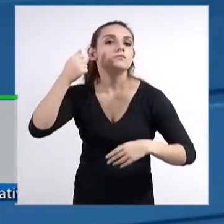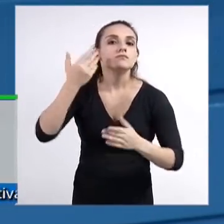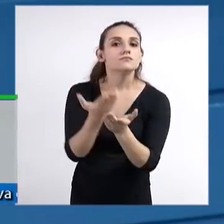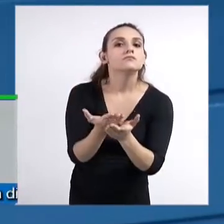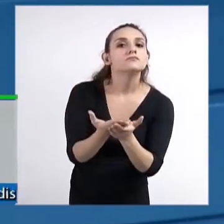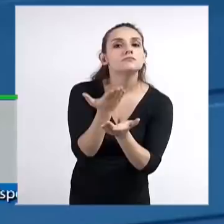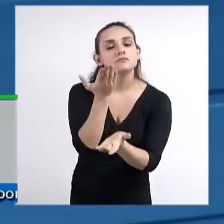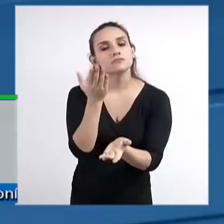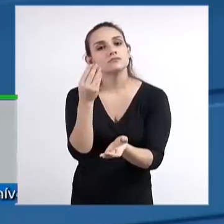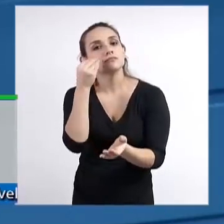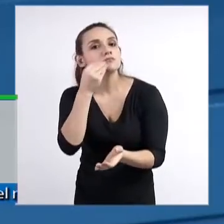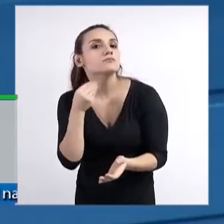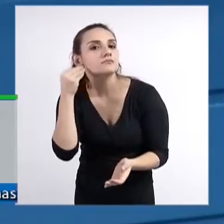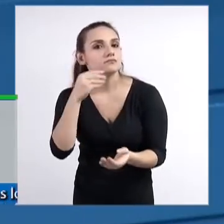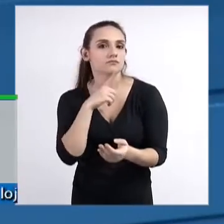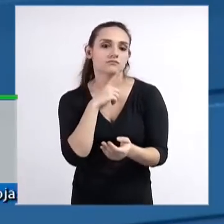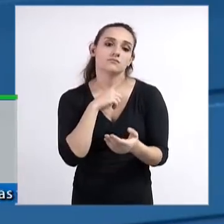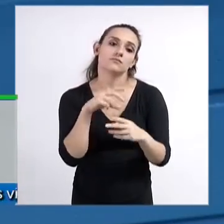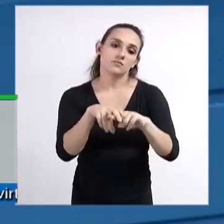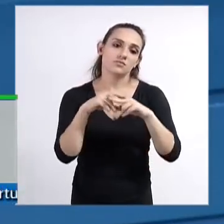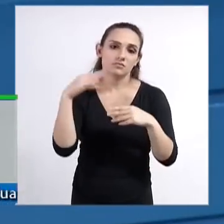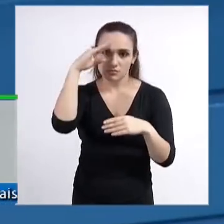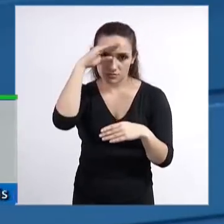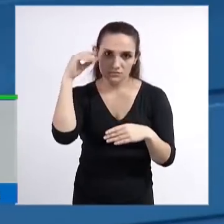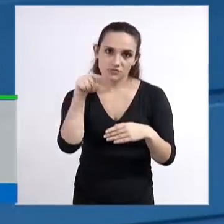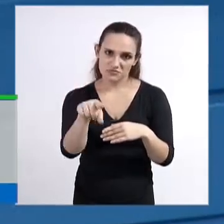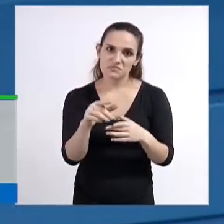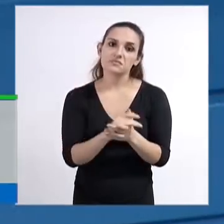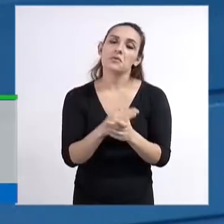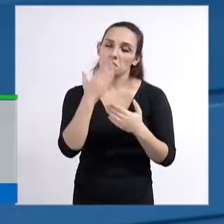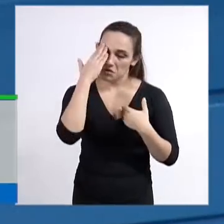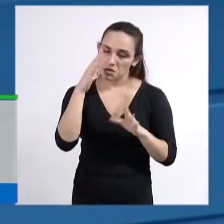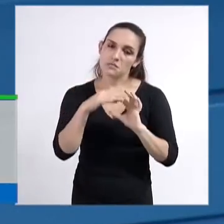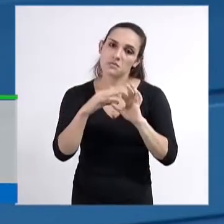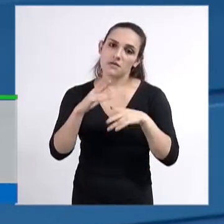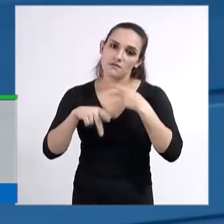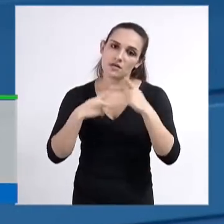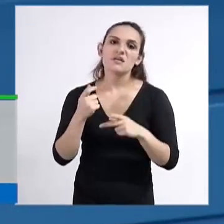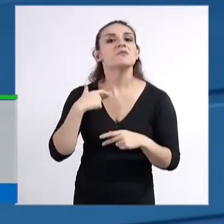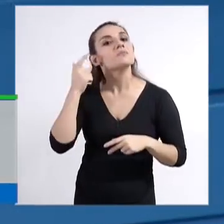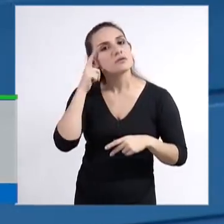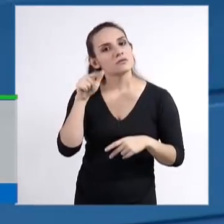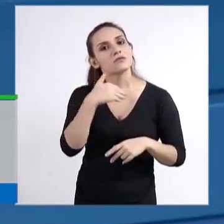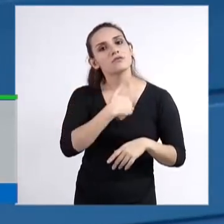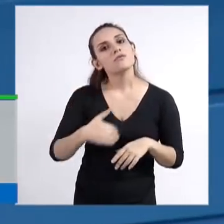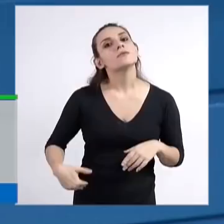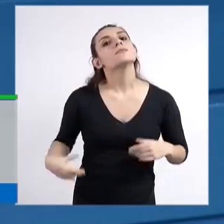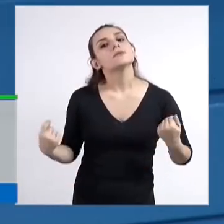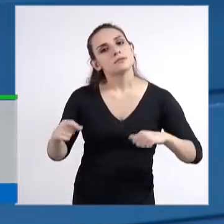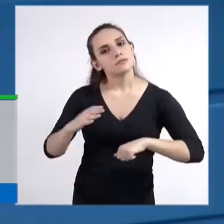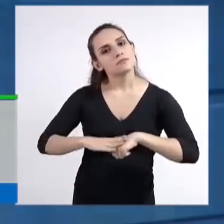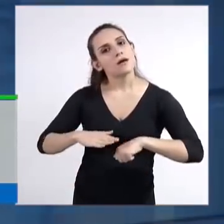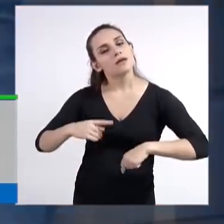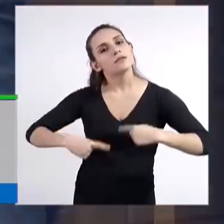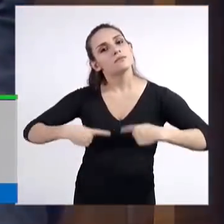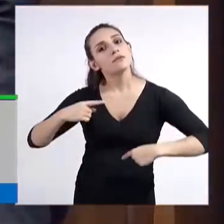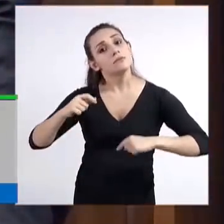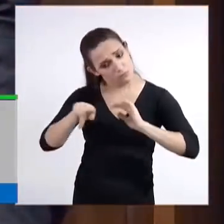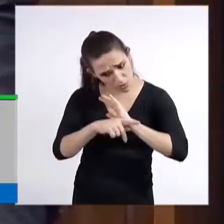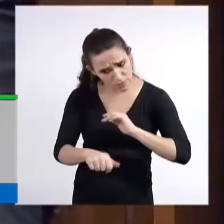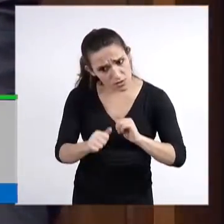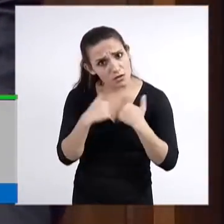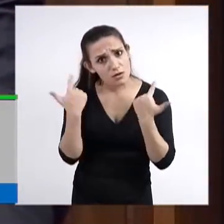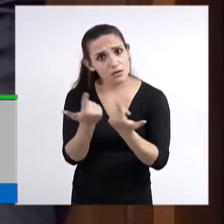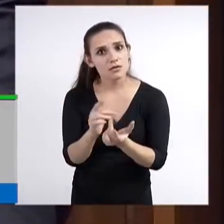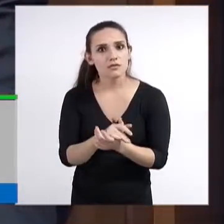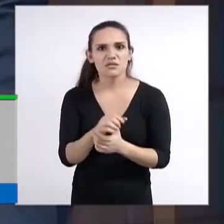feito estudos sobre isso. Então, Cabombi, parabéns, obrigado pela parte. Acho que o governo tem que debater mais, inclusive com essa casa. Eu